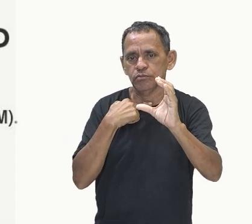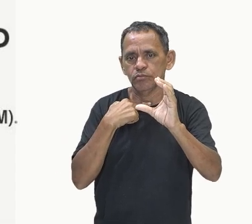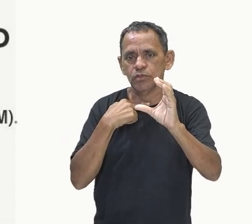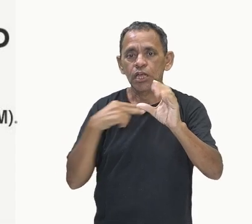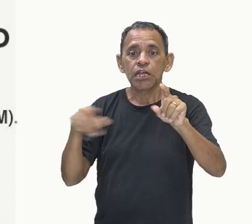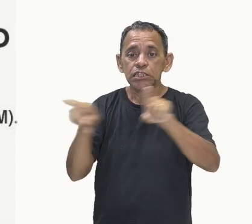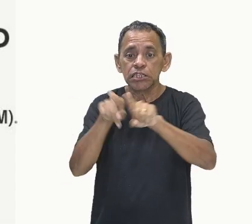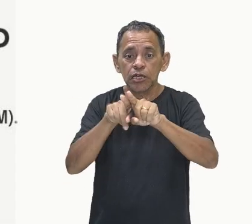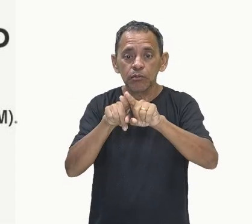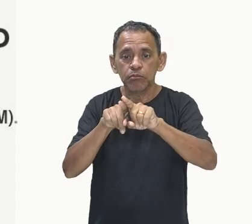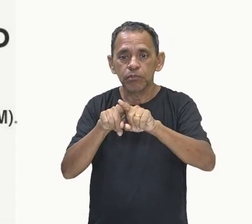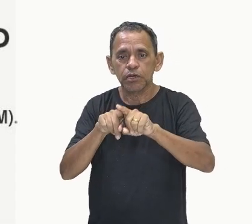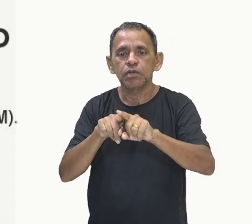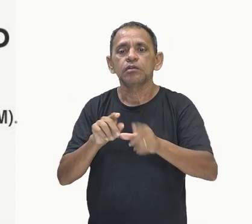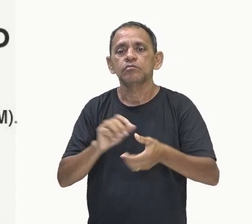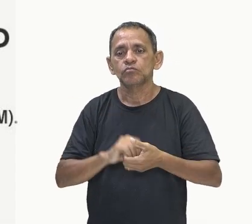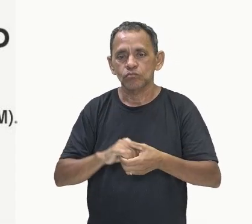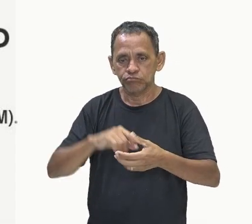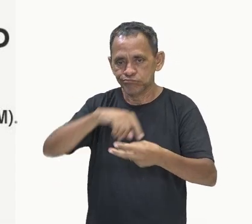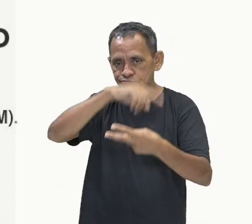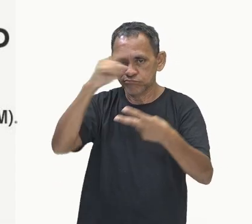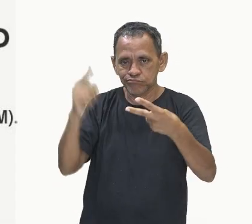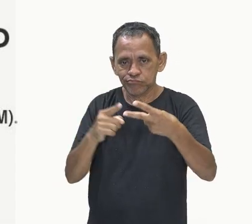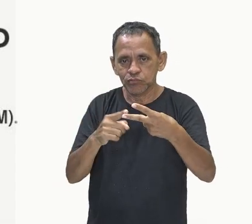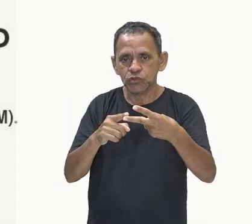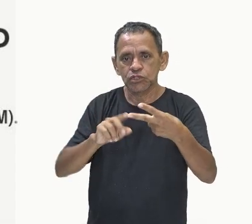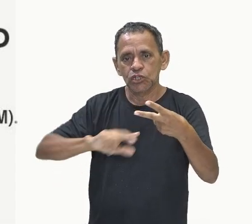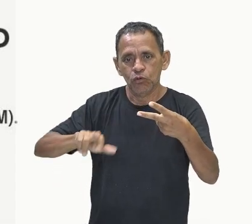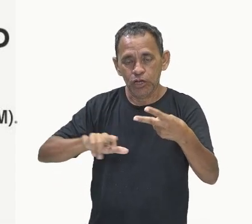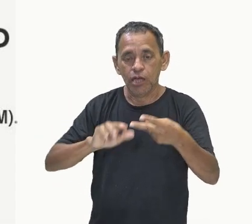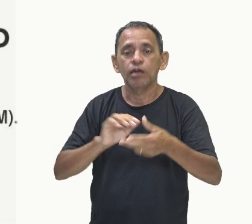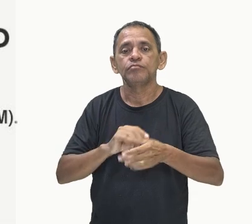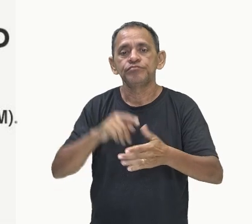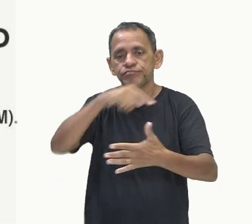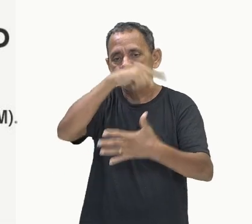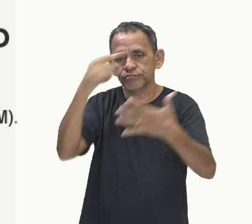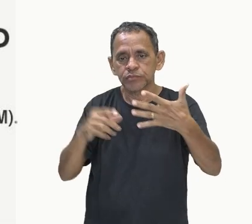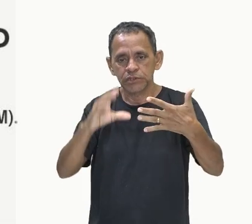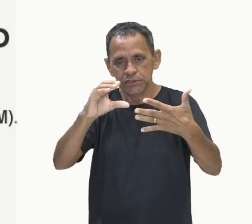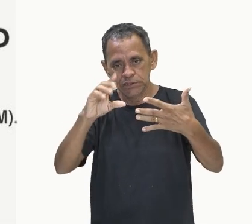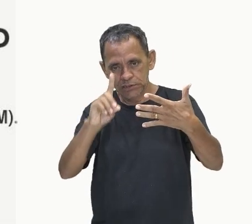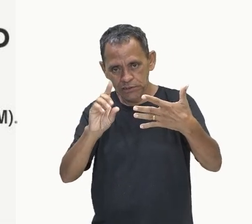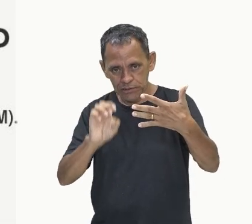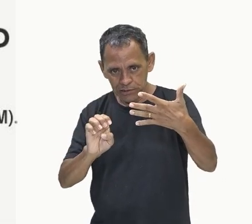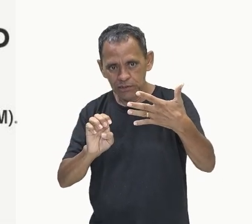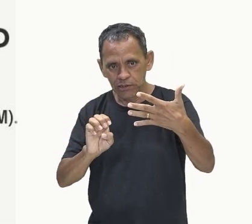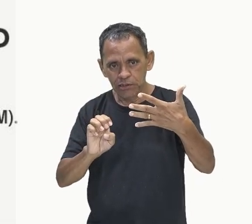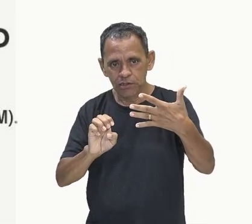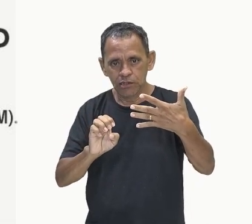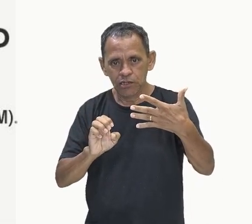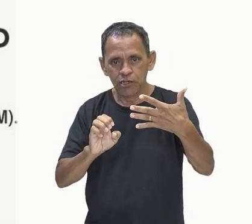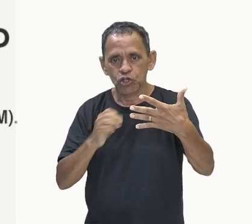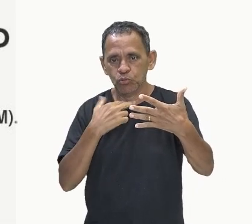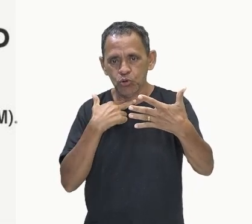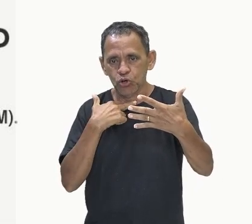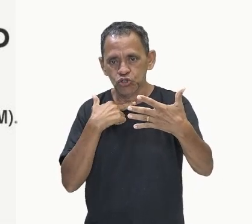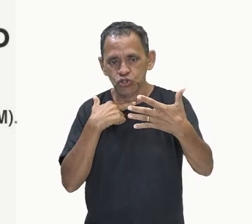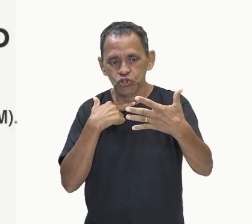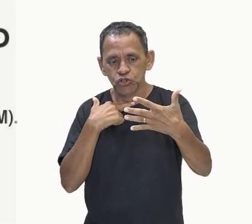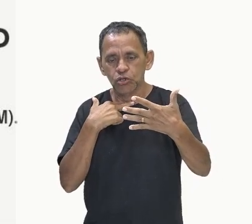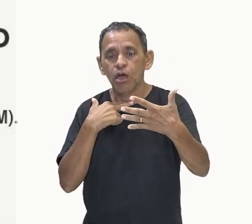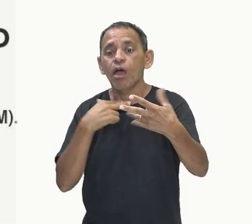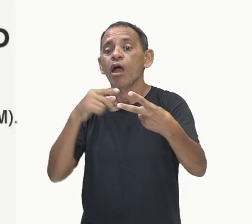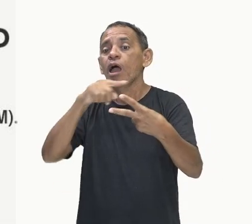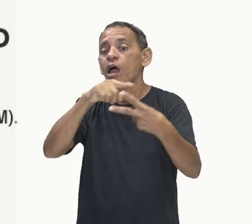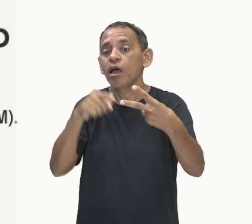gente já elimina aqui a letra C, D e E, não podem ser resposta, só pode ser a letra A ou a